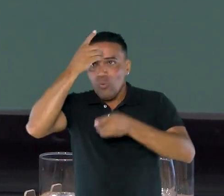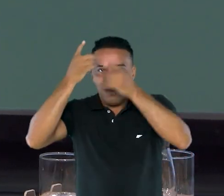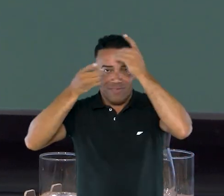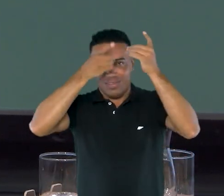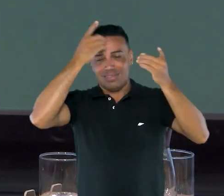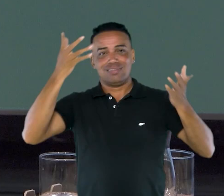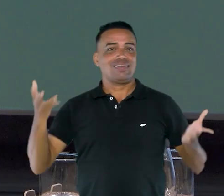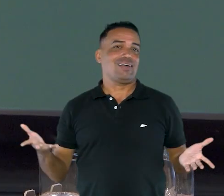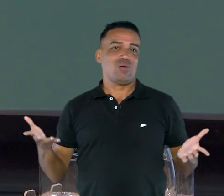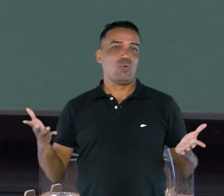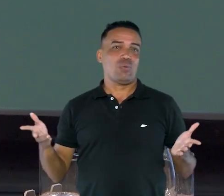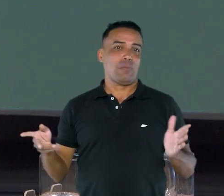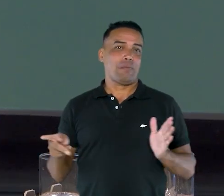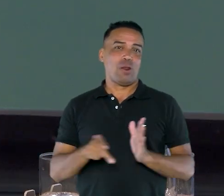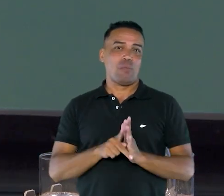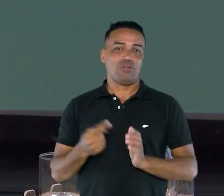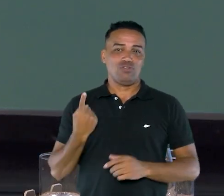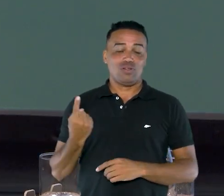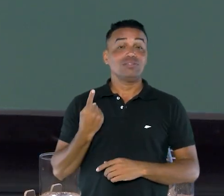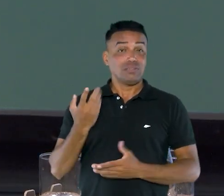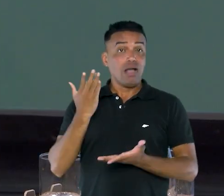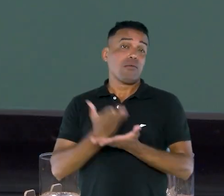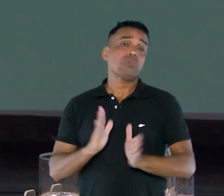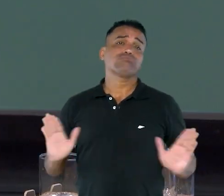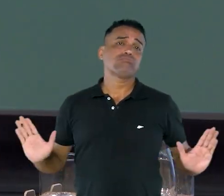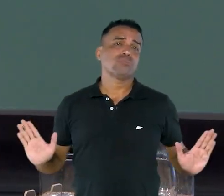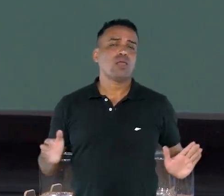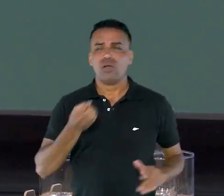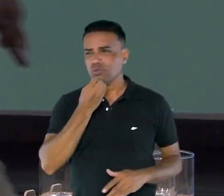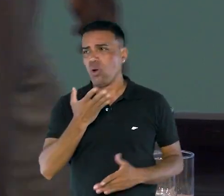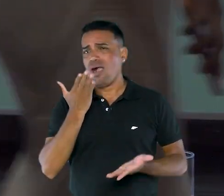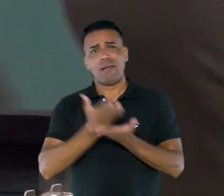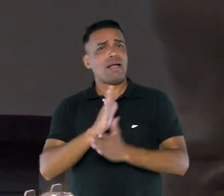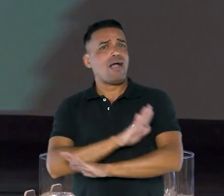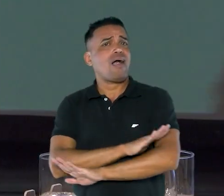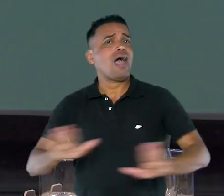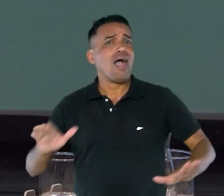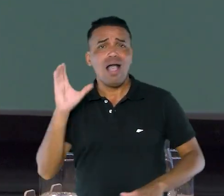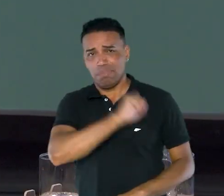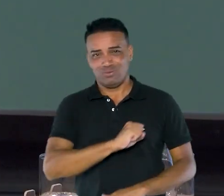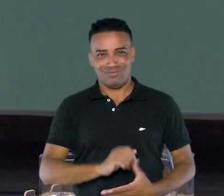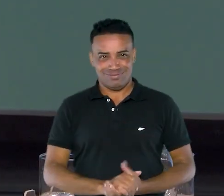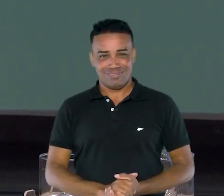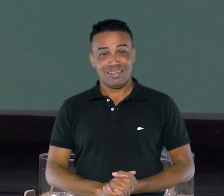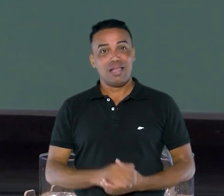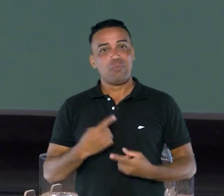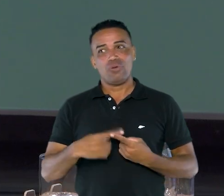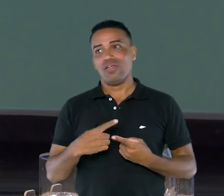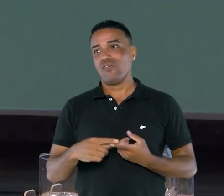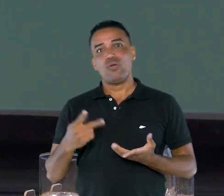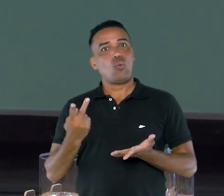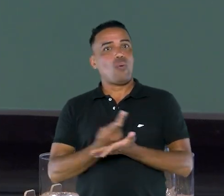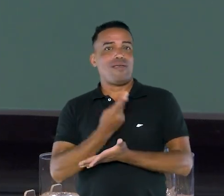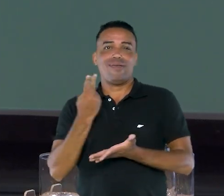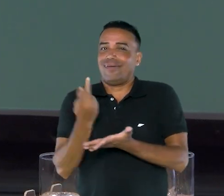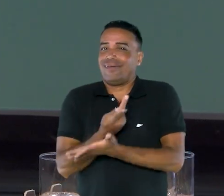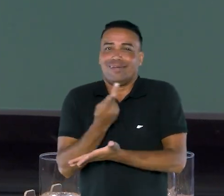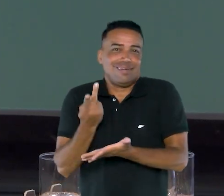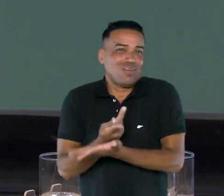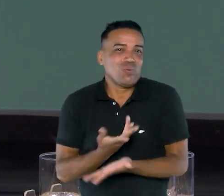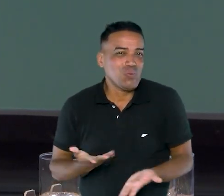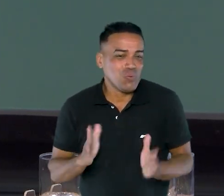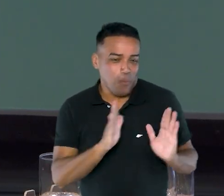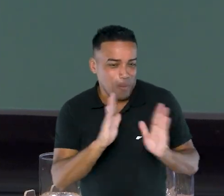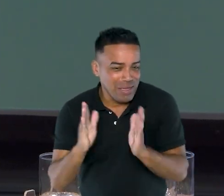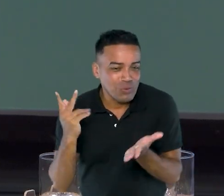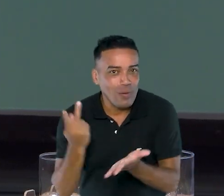paradigma moderno individualista é uma ilusão. E está acabando. Acho bom acabar rápido, né? Porque foi um equívoco, foi uma